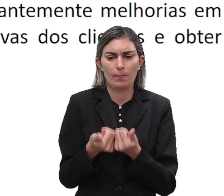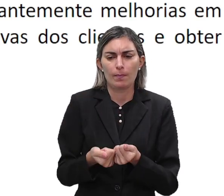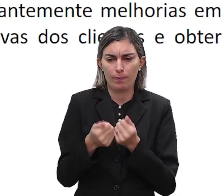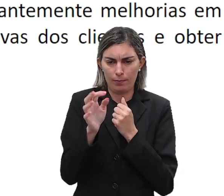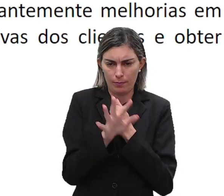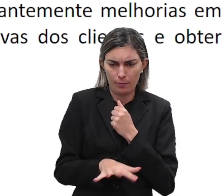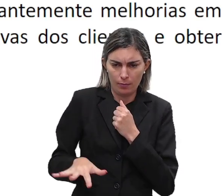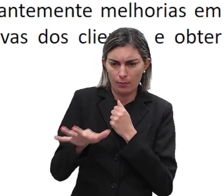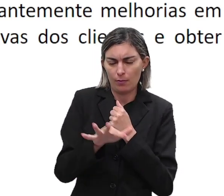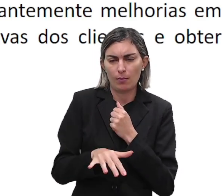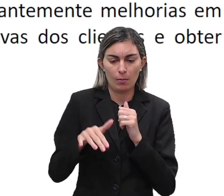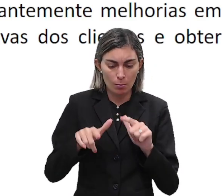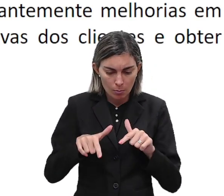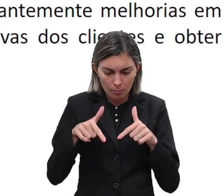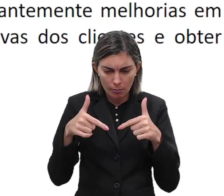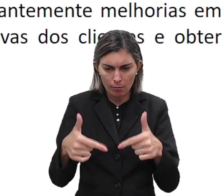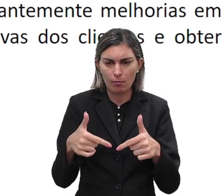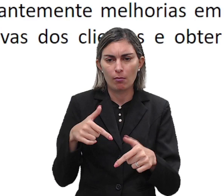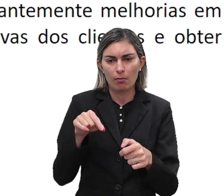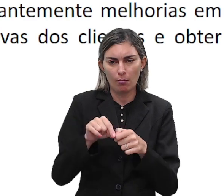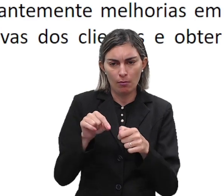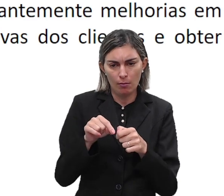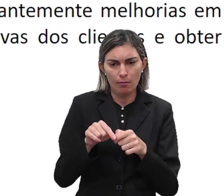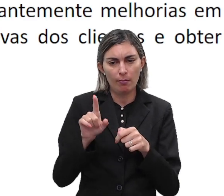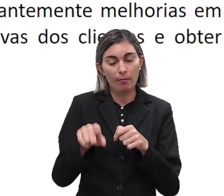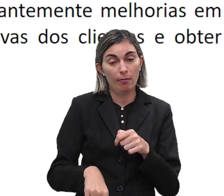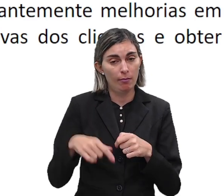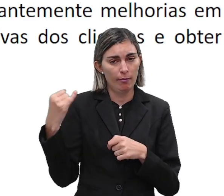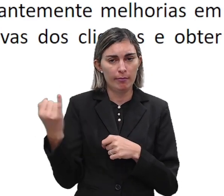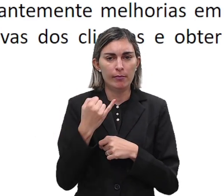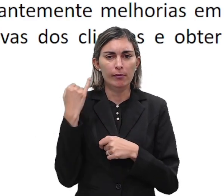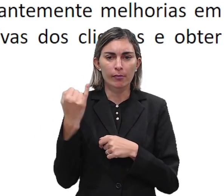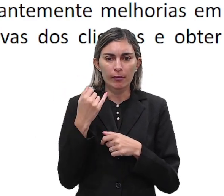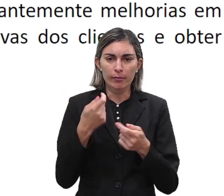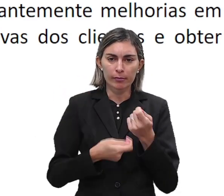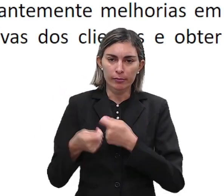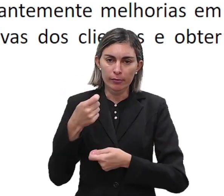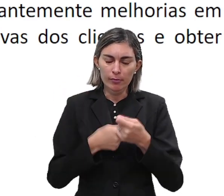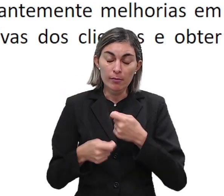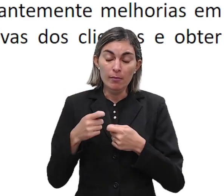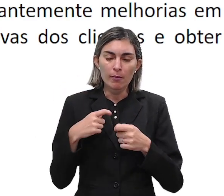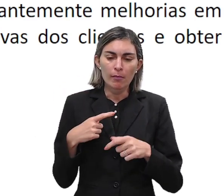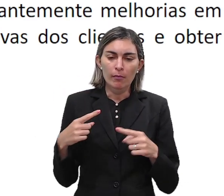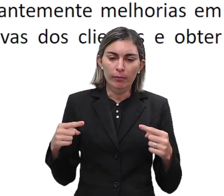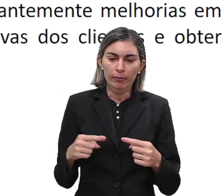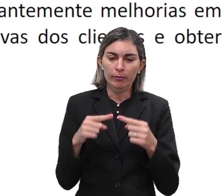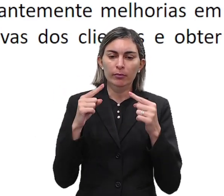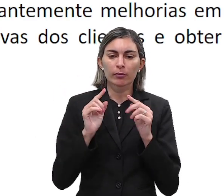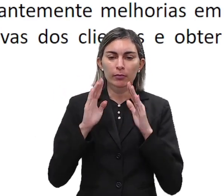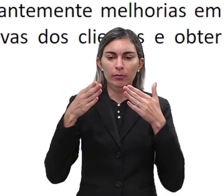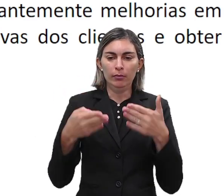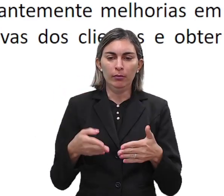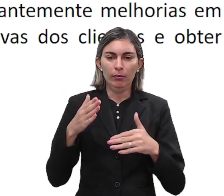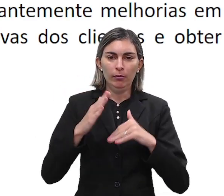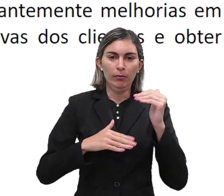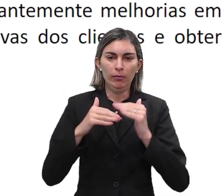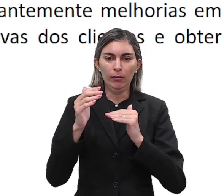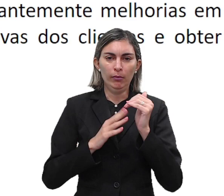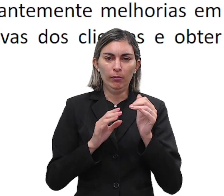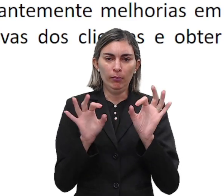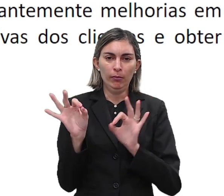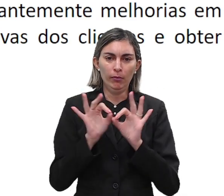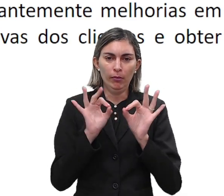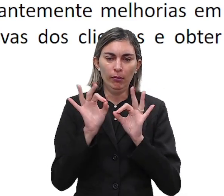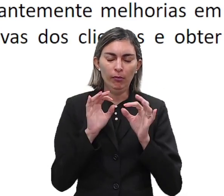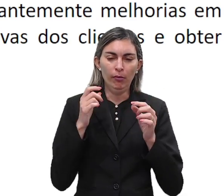desse desempenho, ou do desempenho da produção, é essencial para a administração, pois impacta diretamente na capacidade de uma